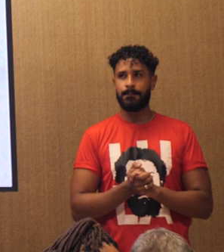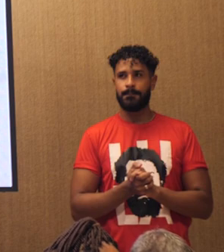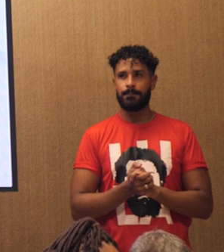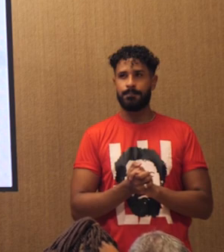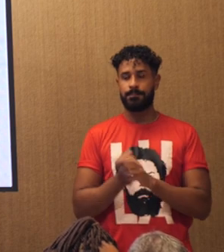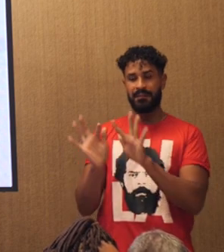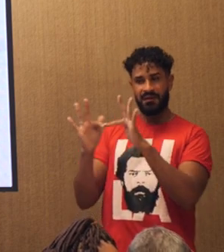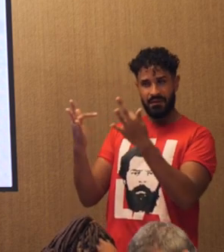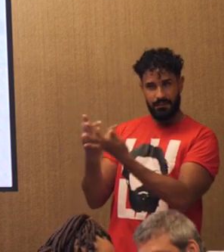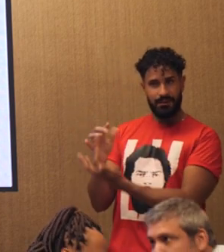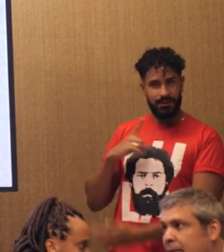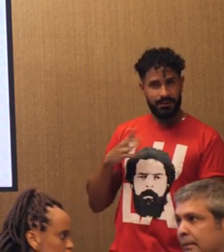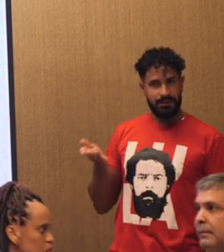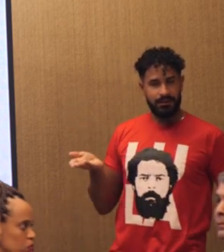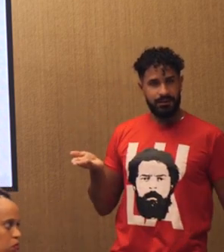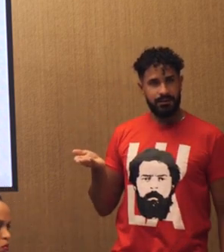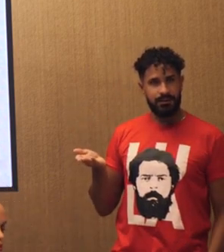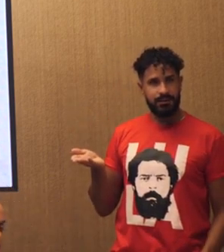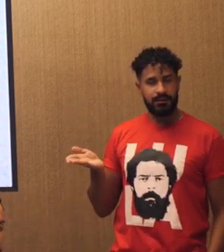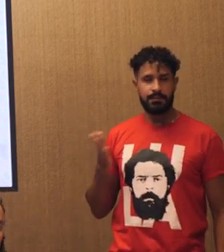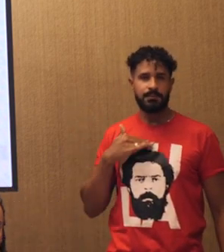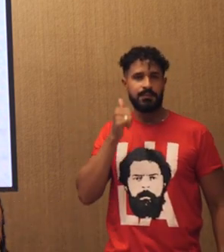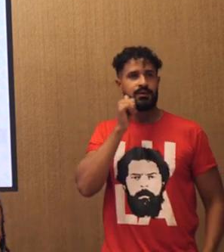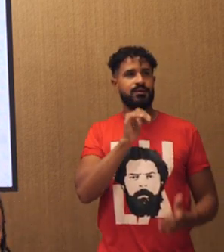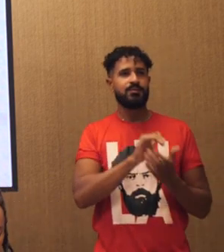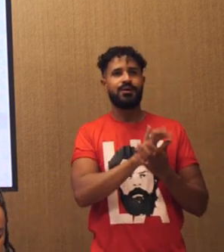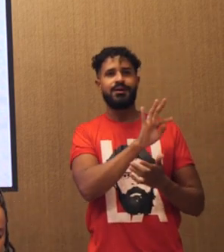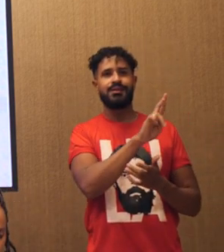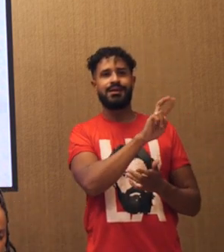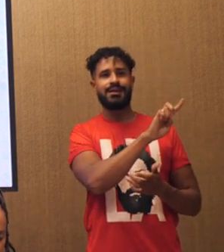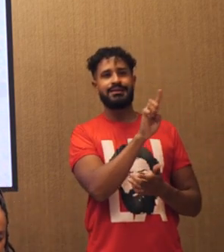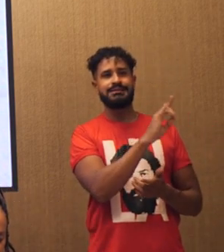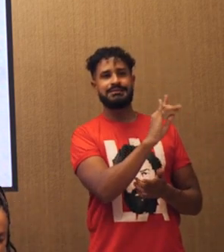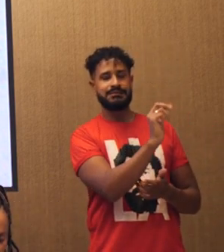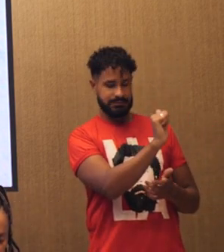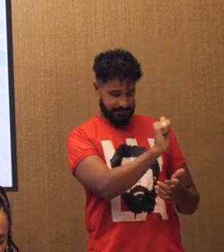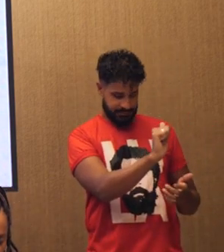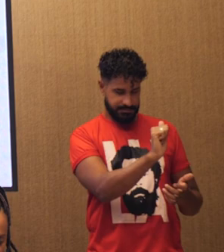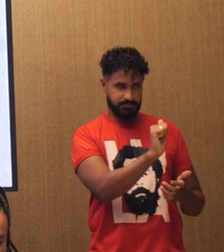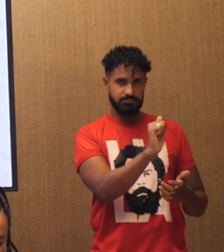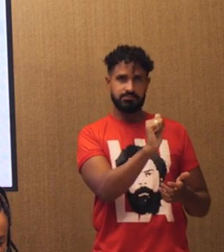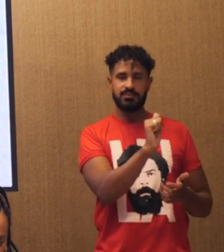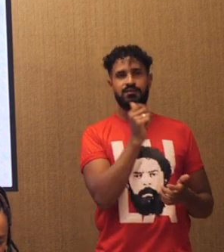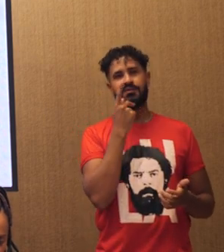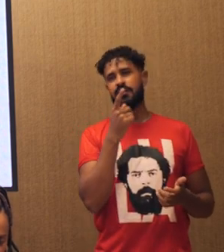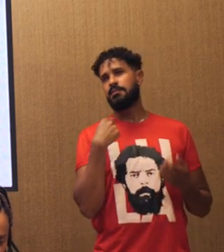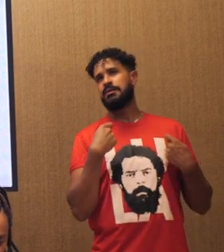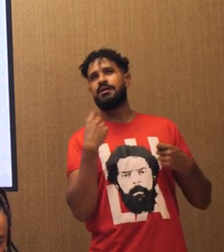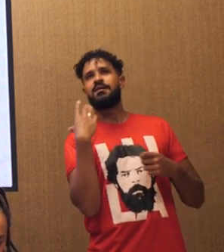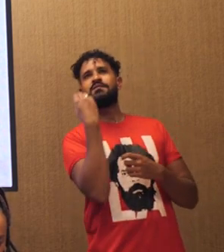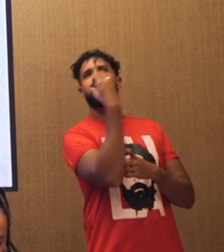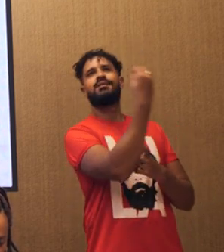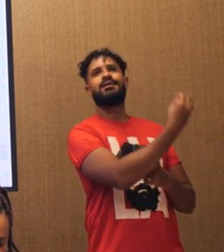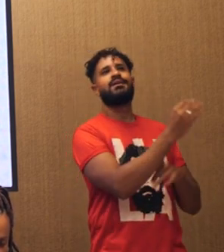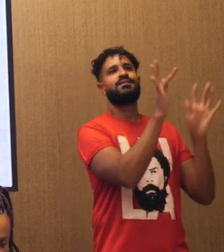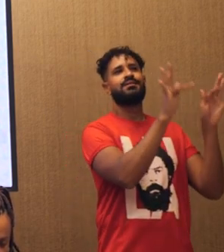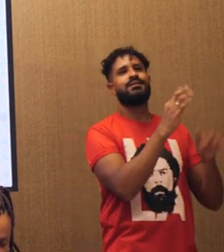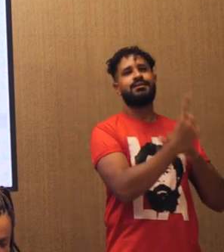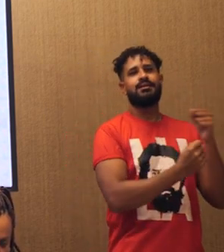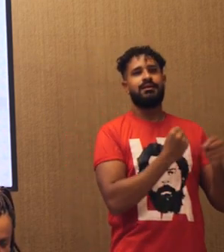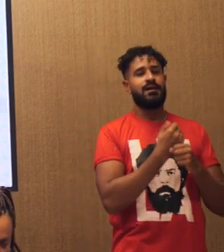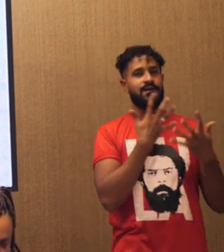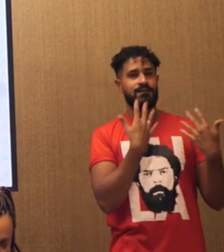Na família, não tem? Aí minha esposa Terezinha, nós temos que viajar ao final de ano para pagar